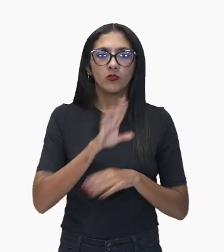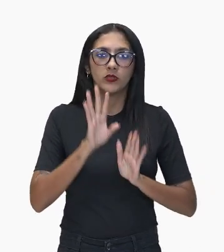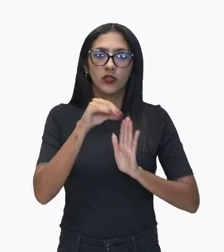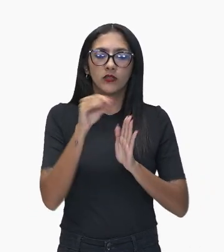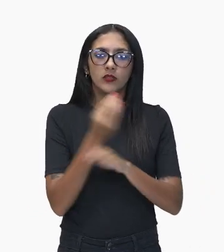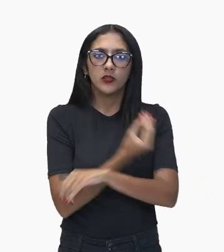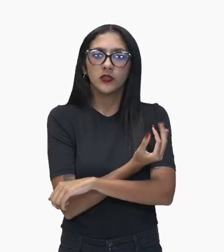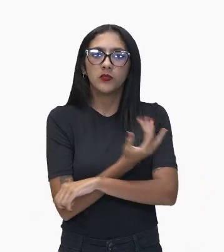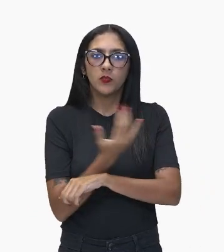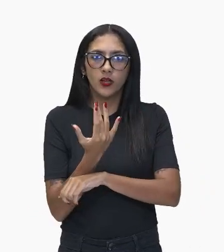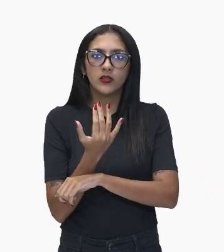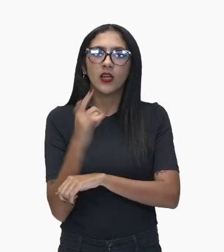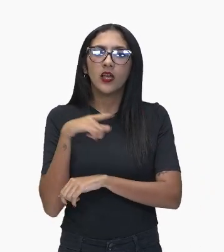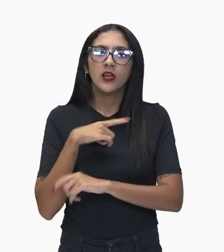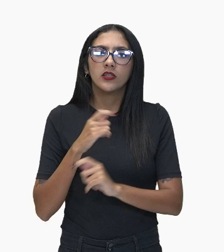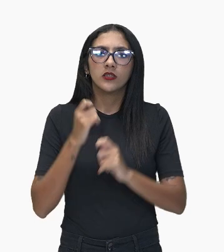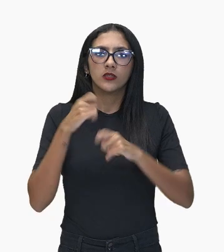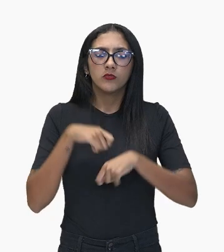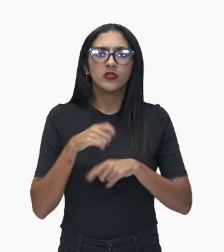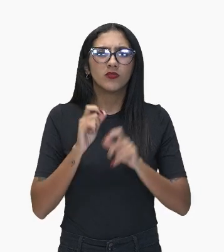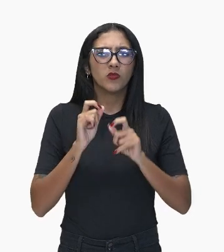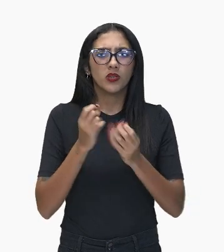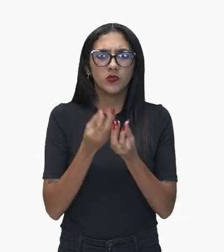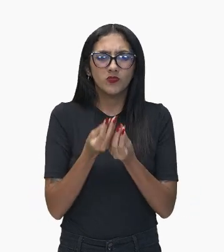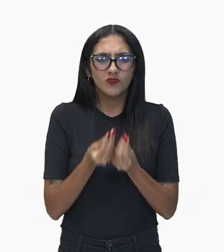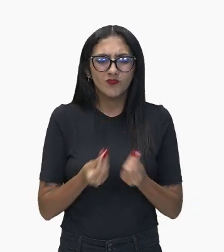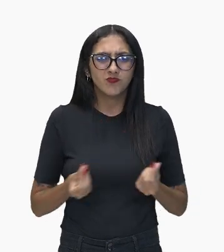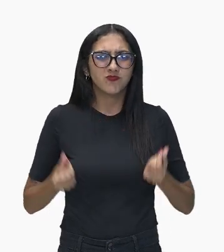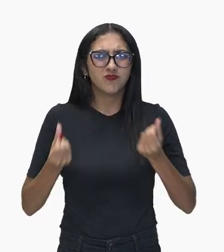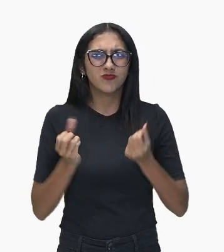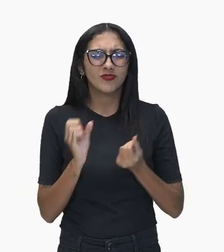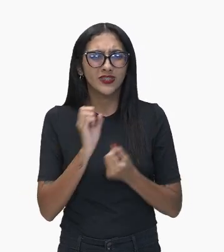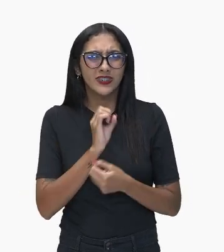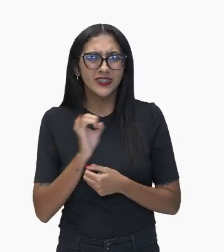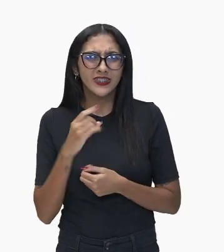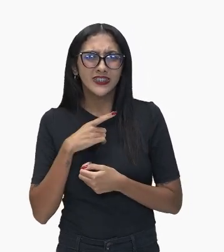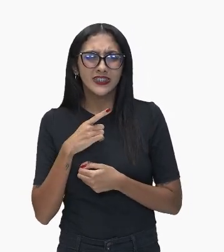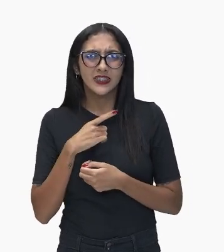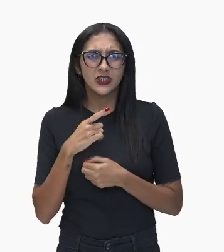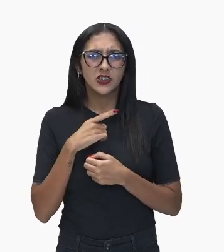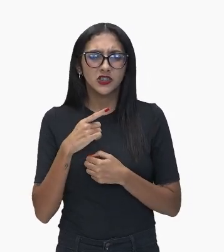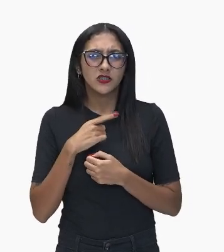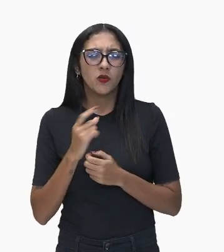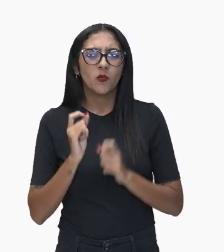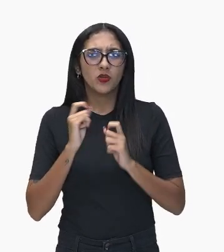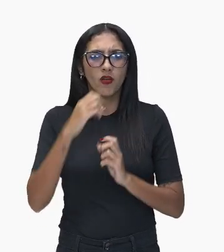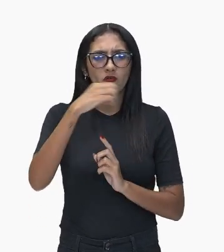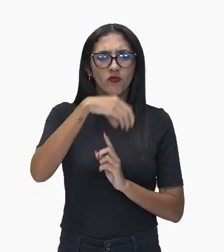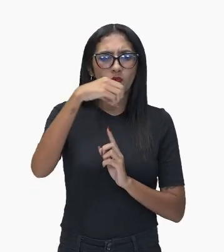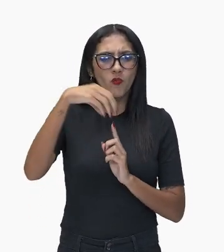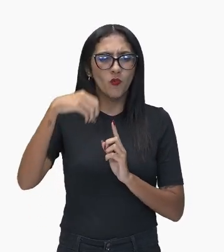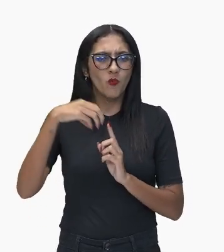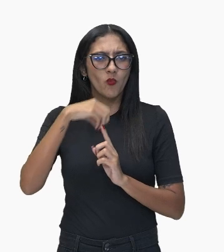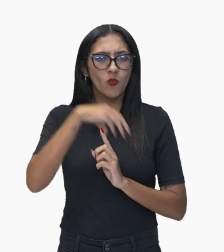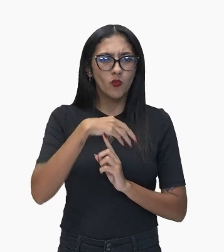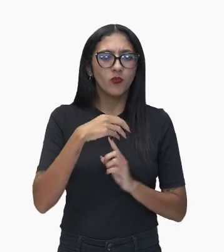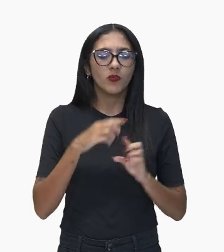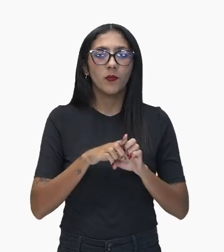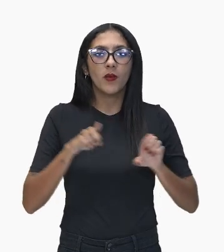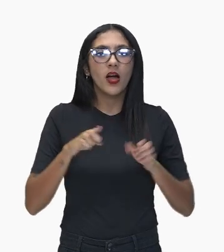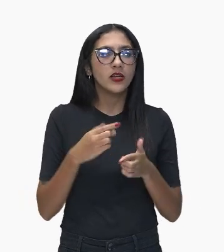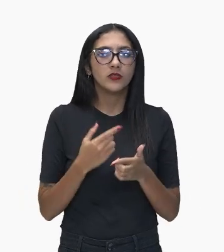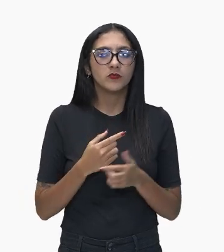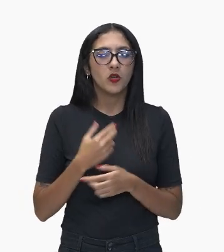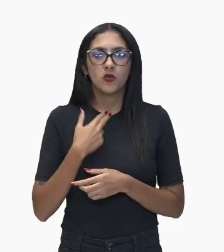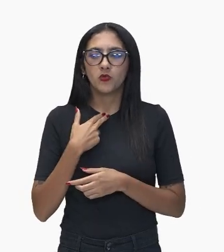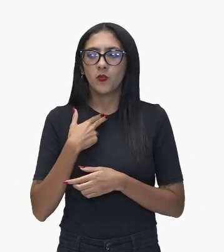pode ser degradada por fungos e outros micro-organismos, mas não por mamíferos, né? Então, por